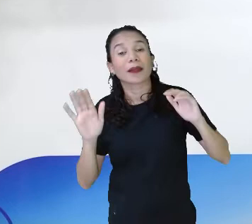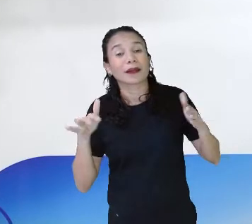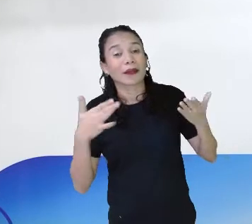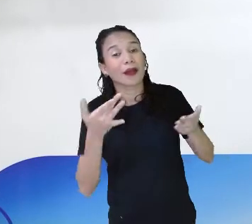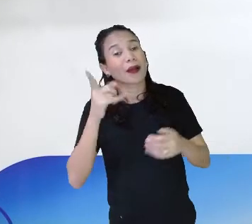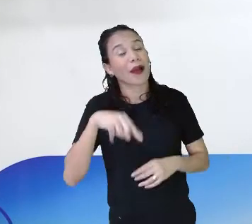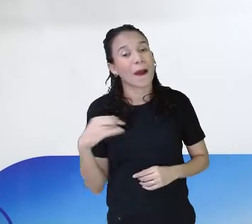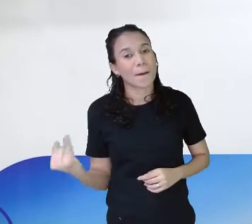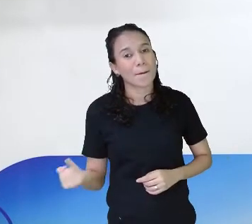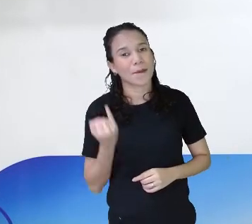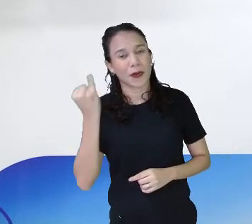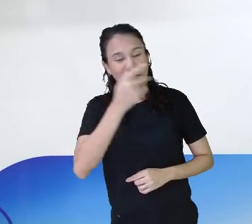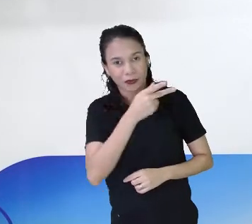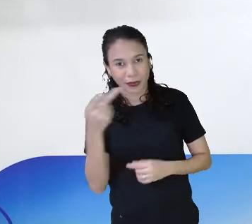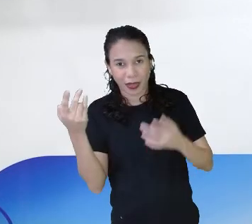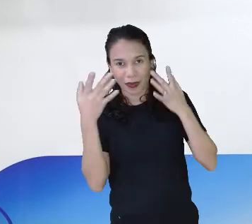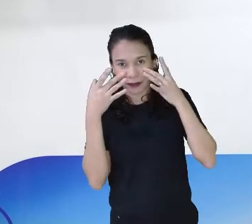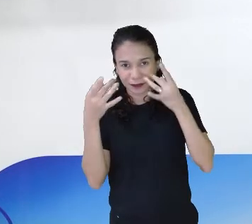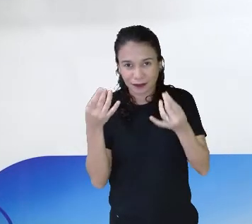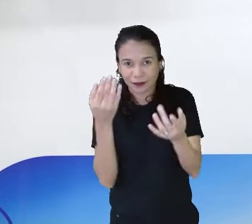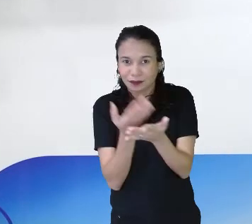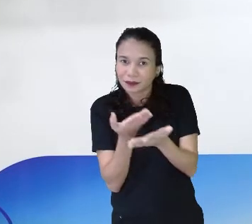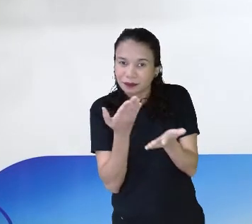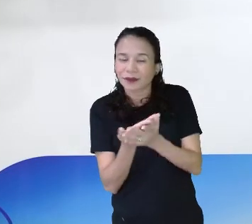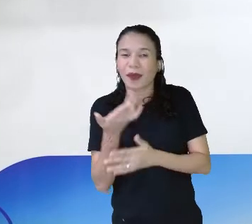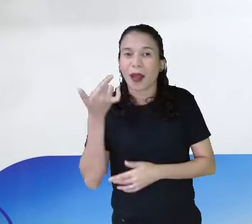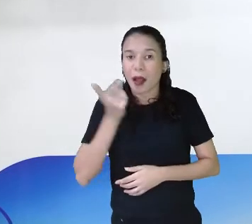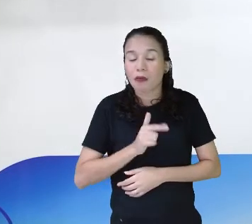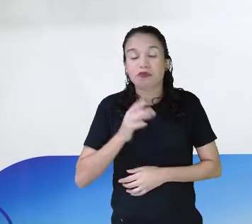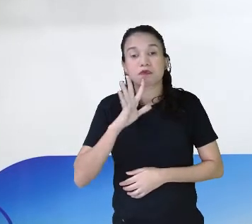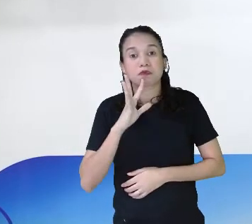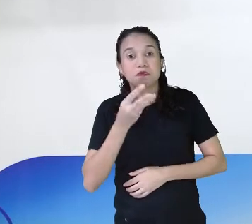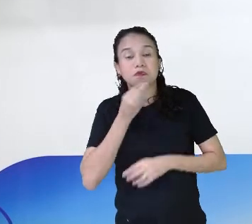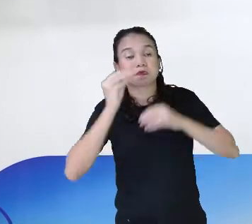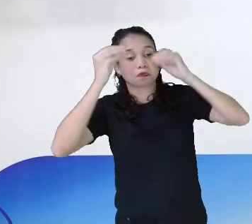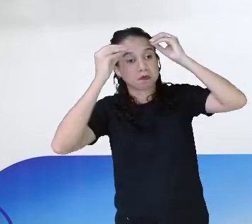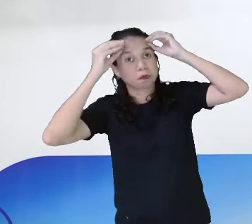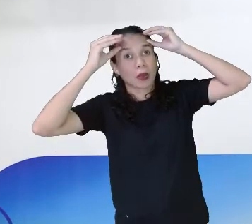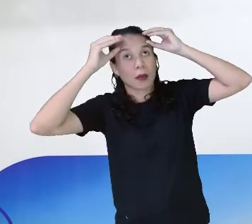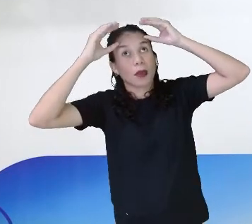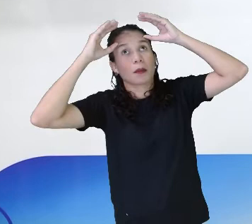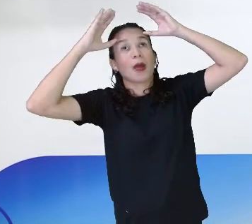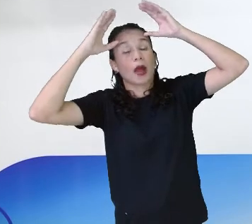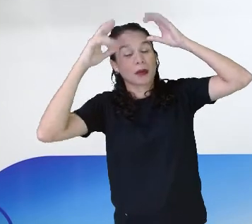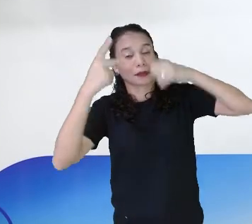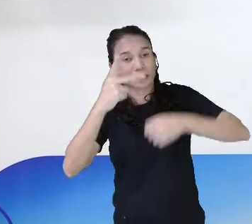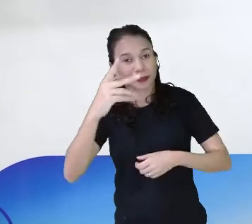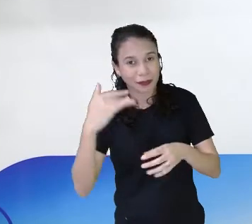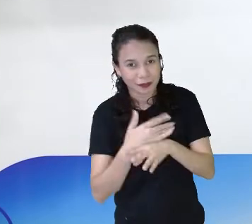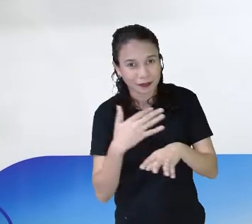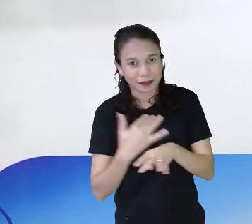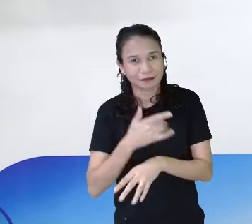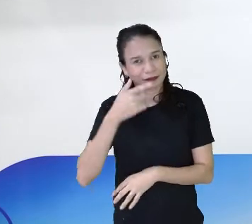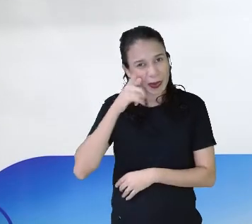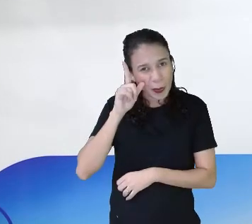é importante prestarem atenção às nossas aulas para ir conhecendo a cidade de vocês. Ontem mesmo eu falei aqui do Jardim